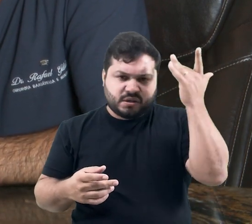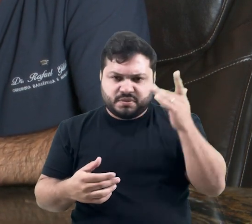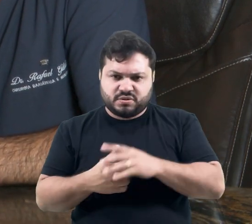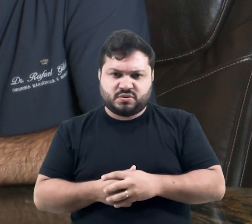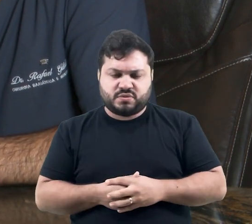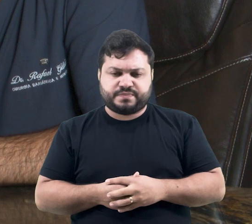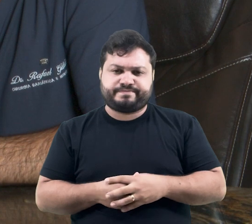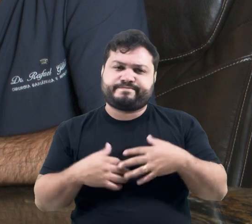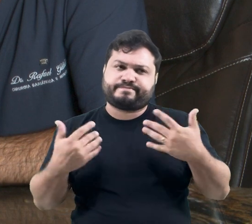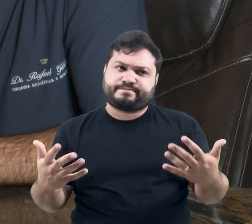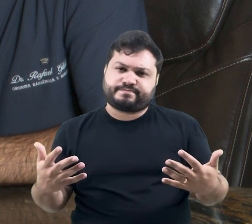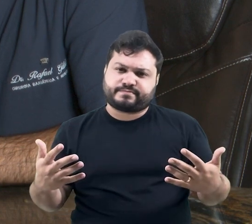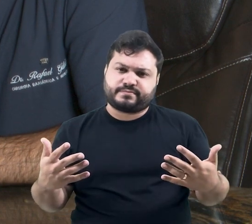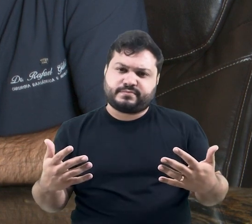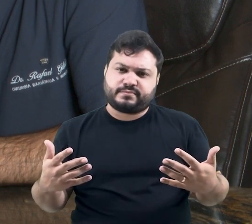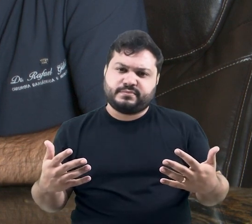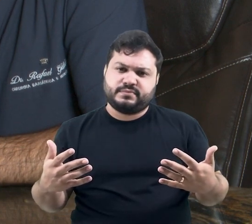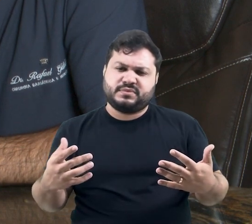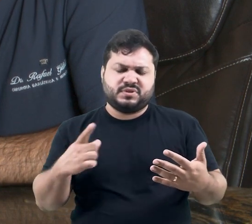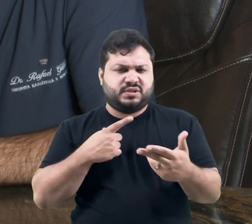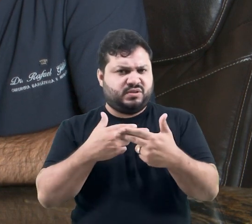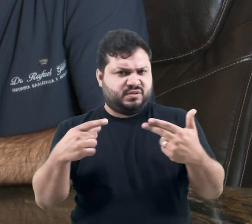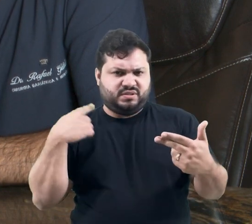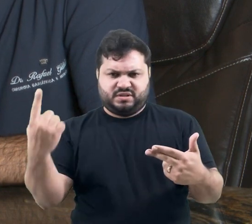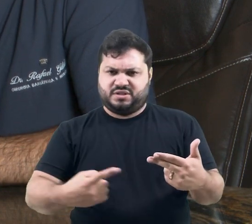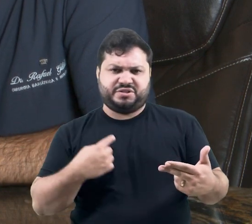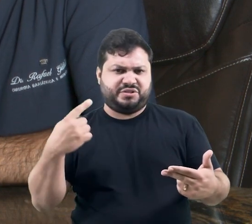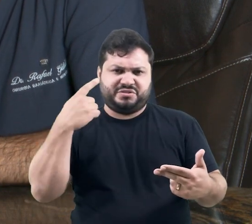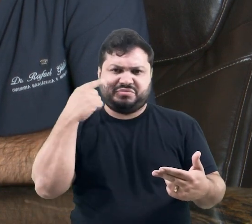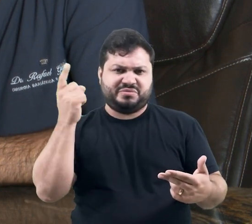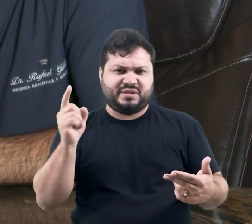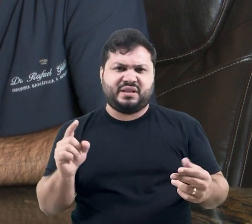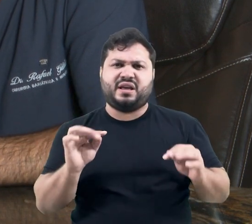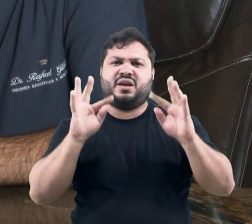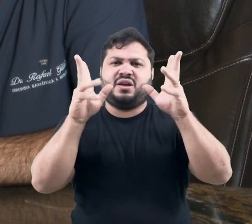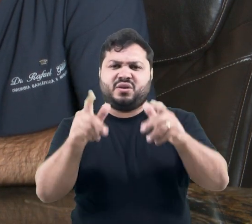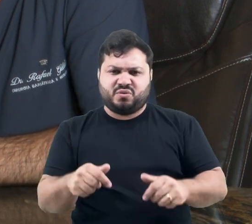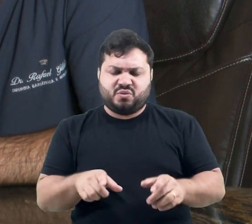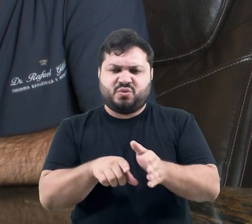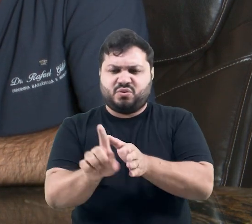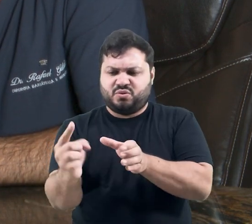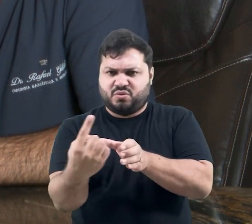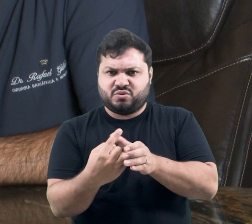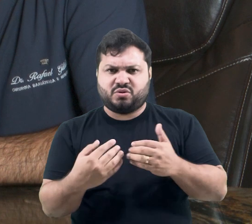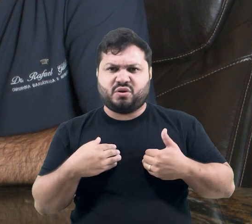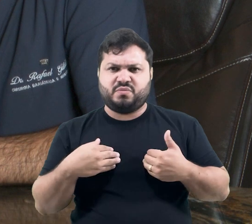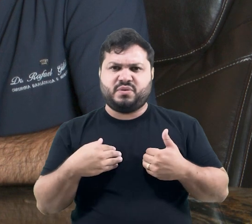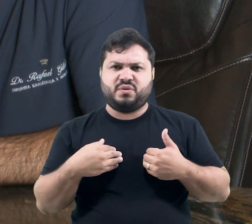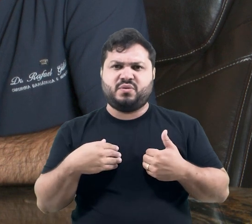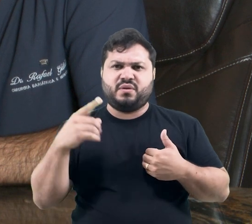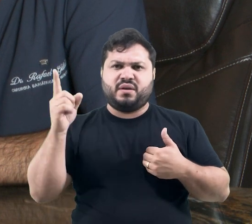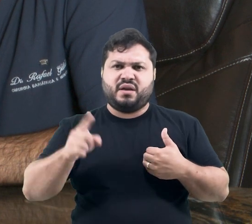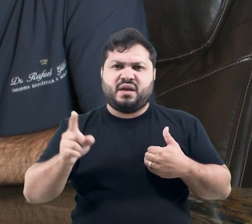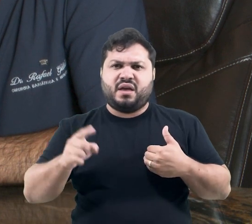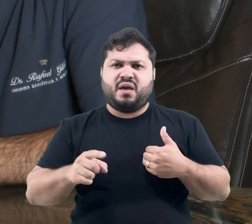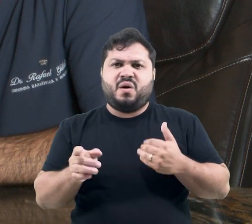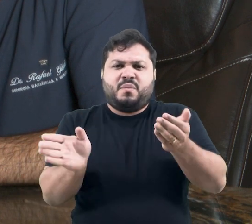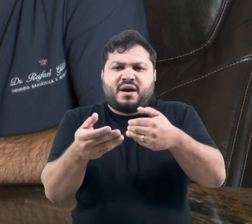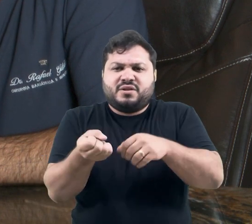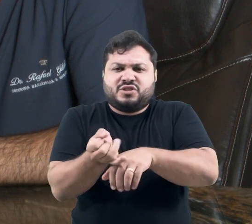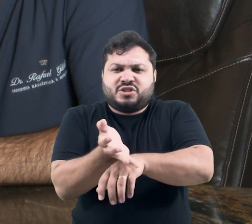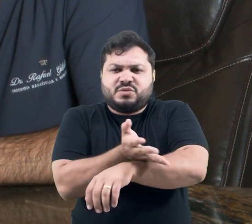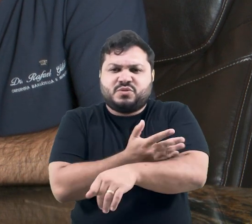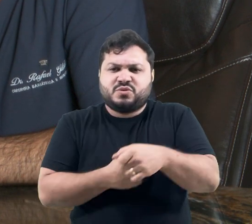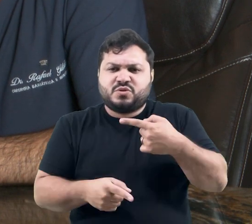pessoa, sabe? Então envolve coisas que a gente não tem ideia. Todo consultório meu é uma caixinha